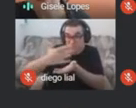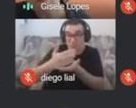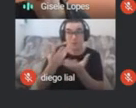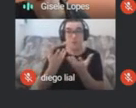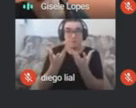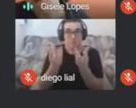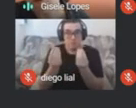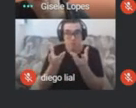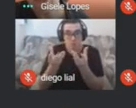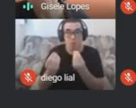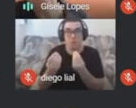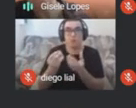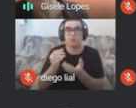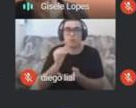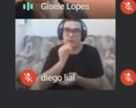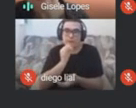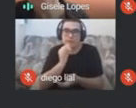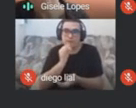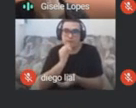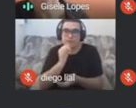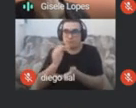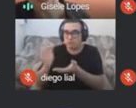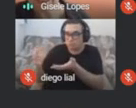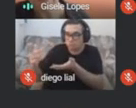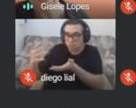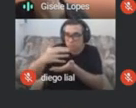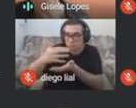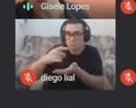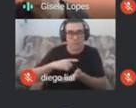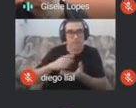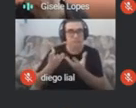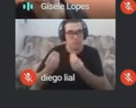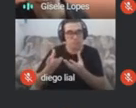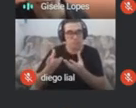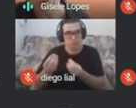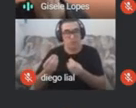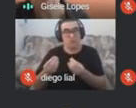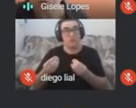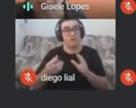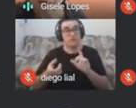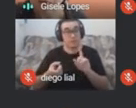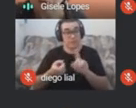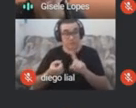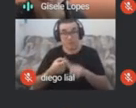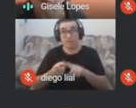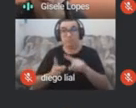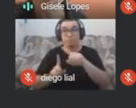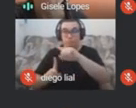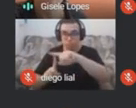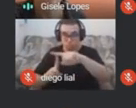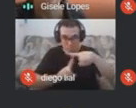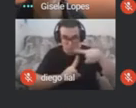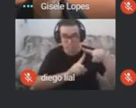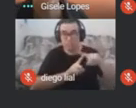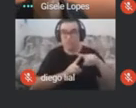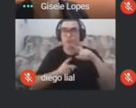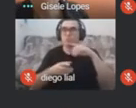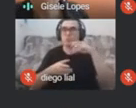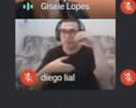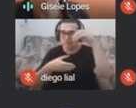os elementos ou as espécies estão em grandes quantidades, em altas concentrações nas